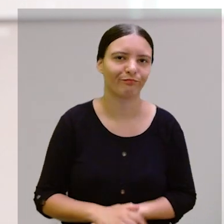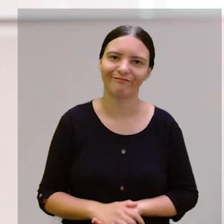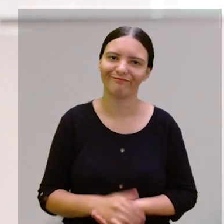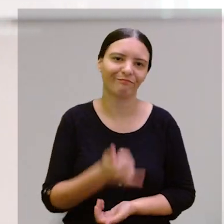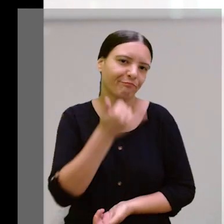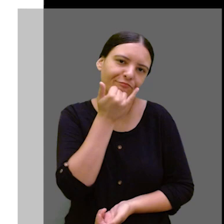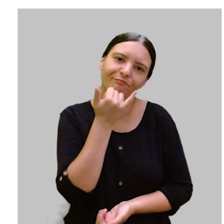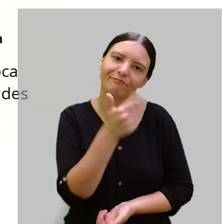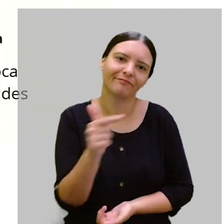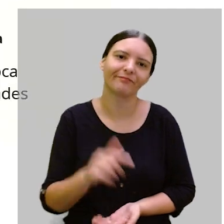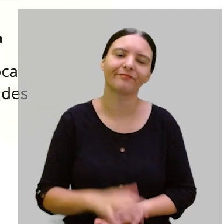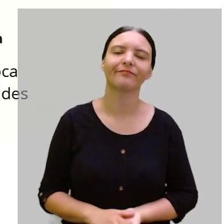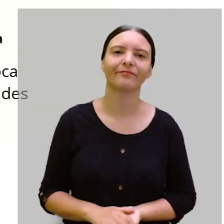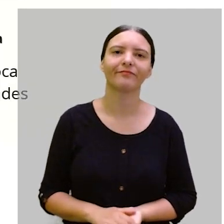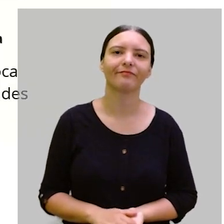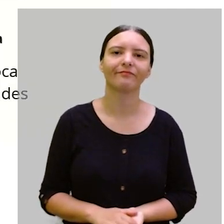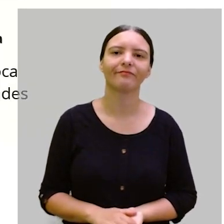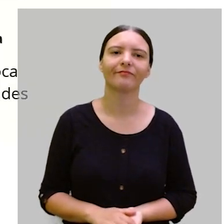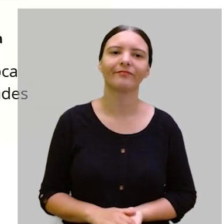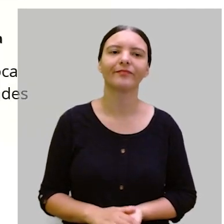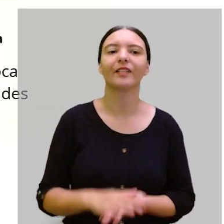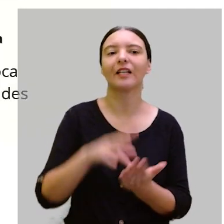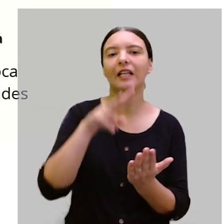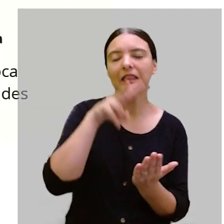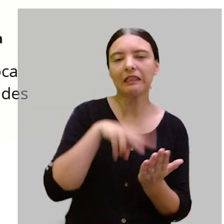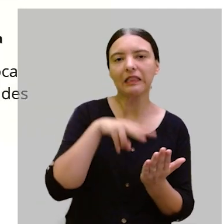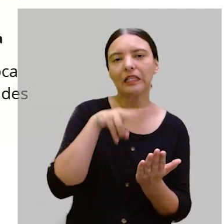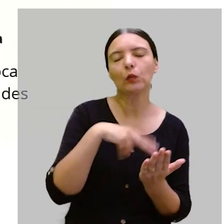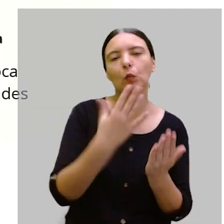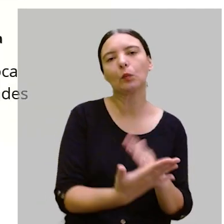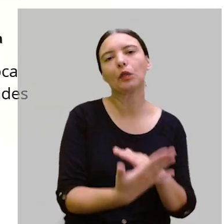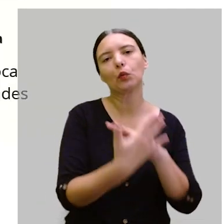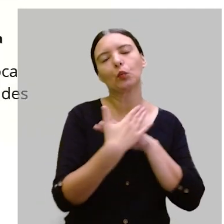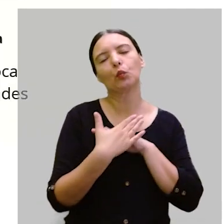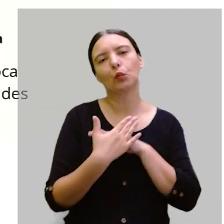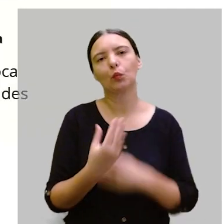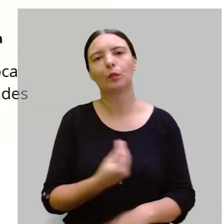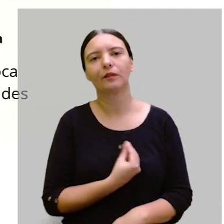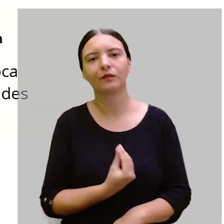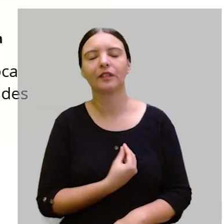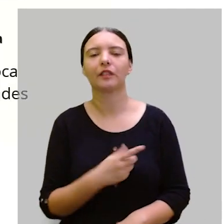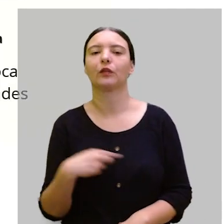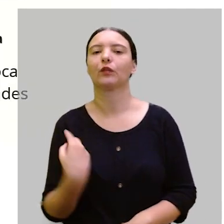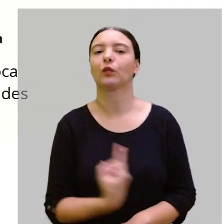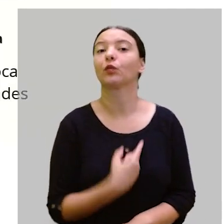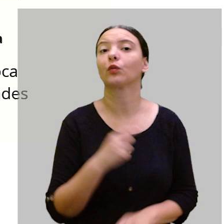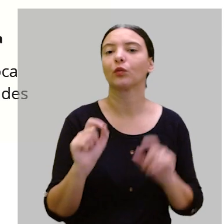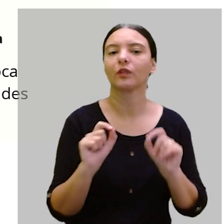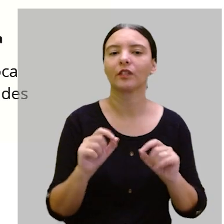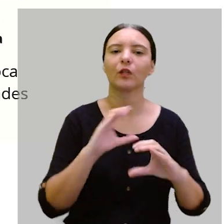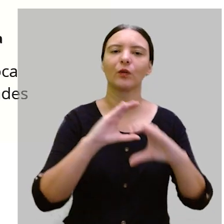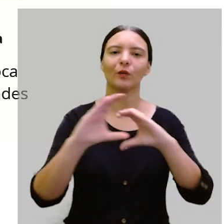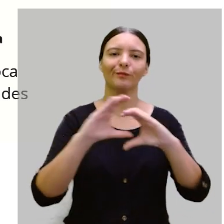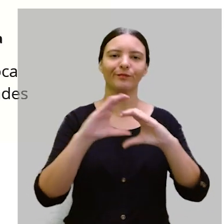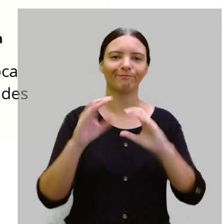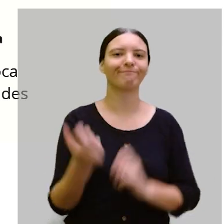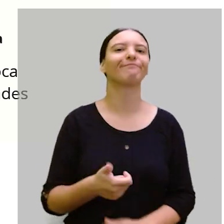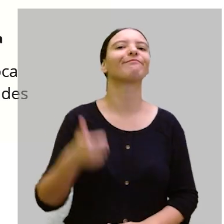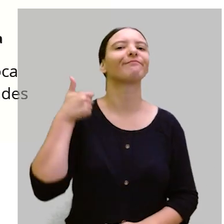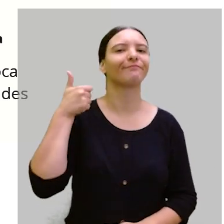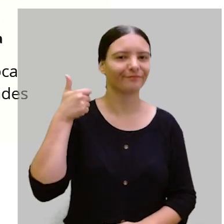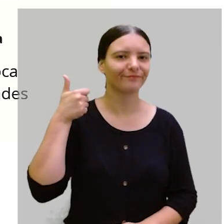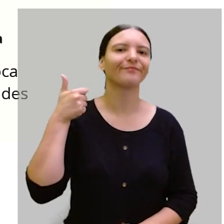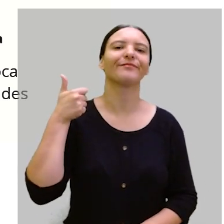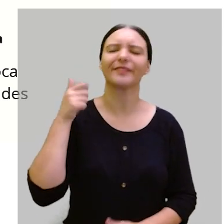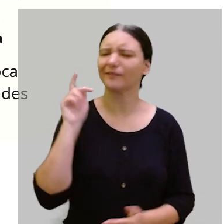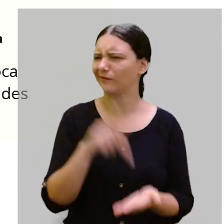desculpa. O que a leitura trouxe para a minha vida, traz para a vida da gente? Melhoria da comunicação.